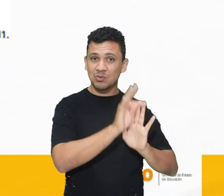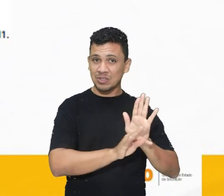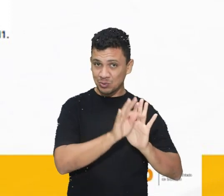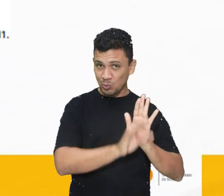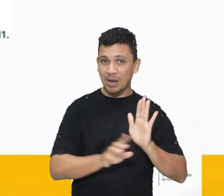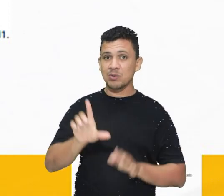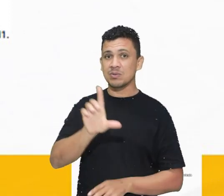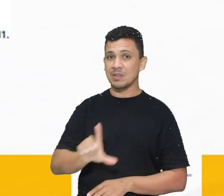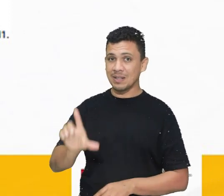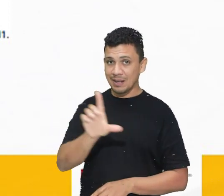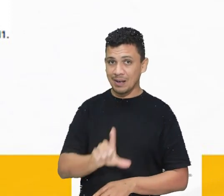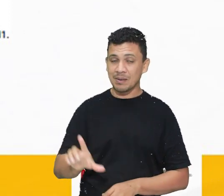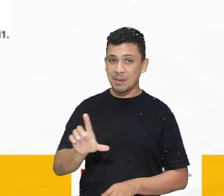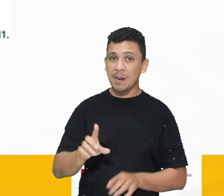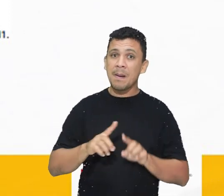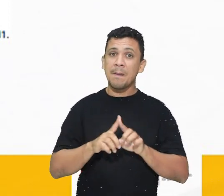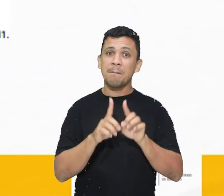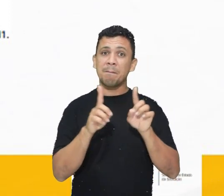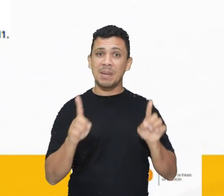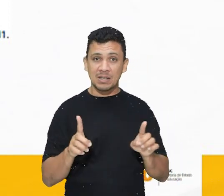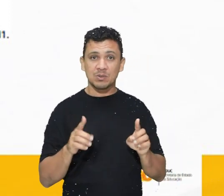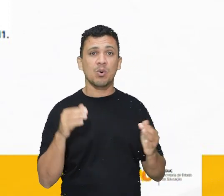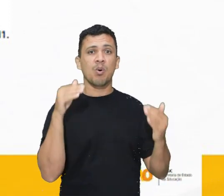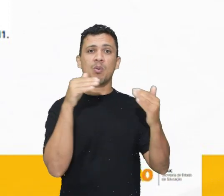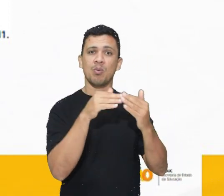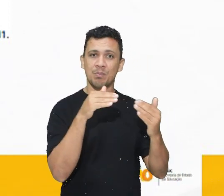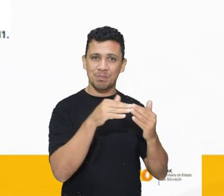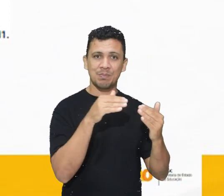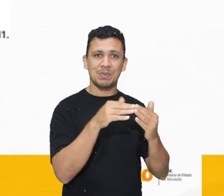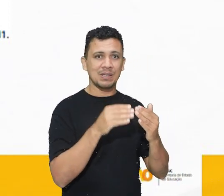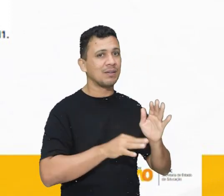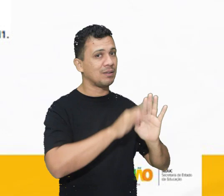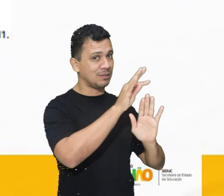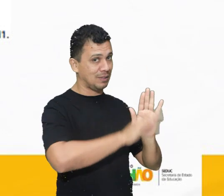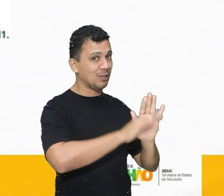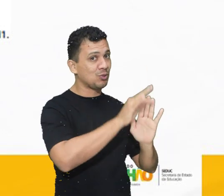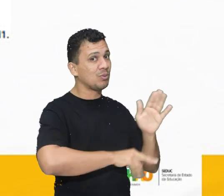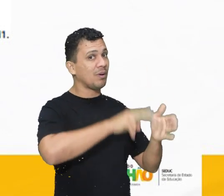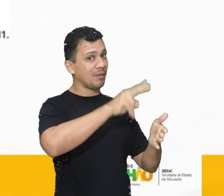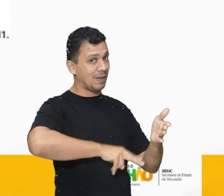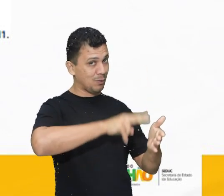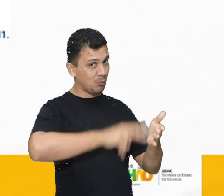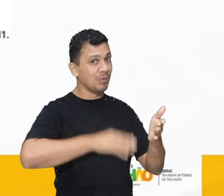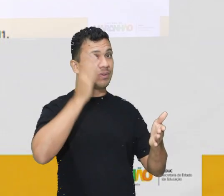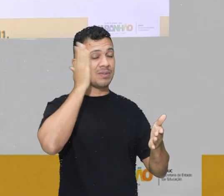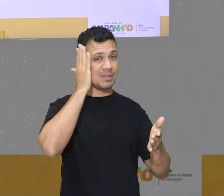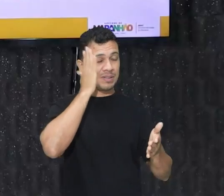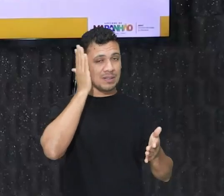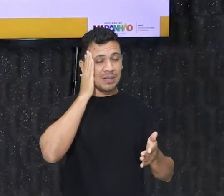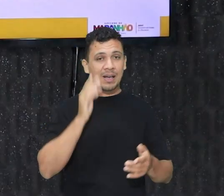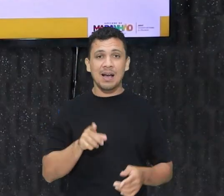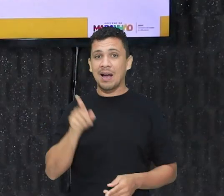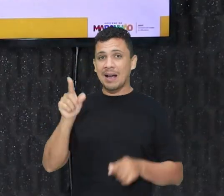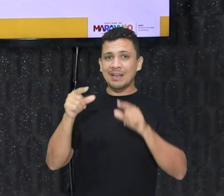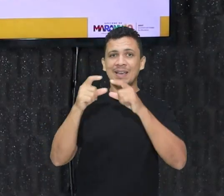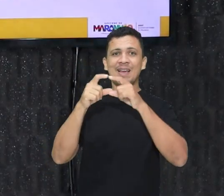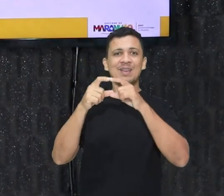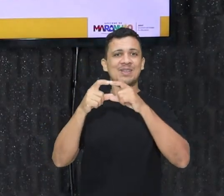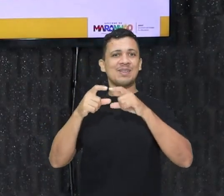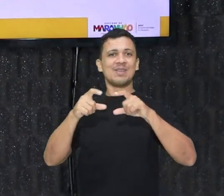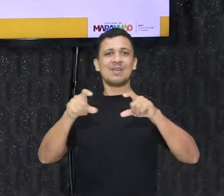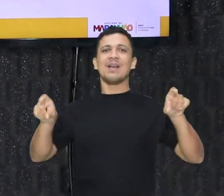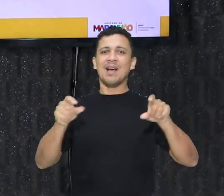literários. Mas tudo, gente, tem a ver com interpretação textual. Até porque aqui eu tenho um texto que é uma charge.